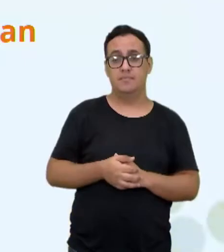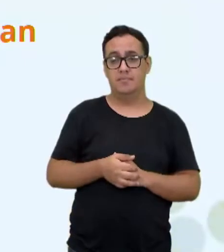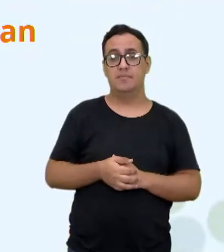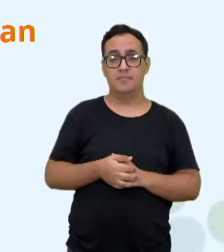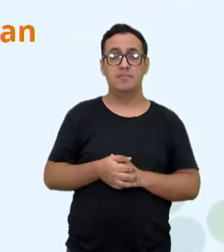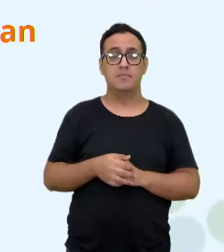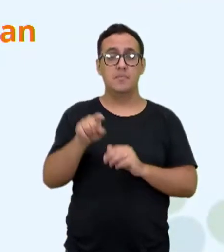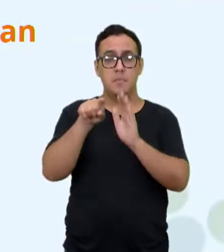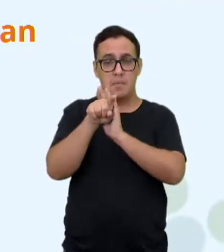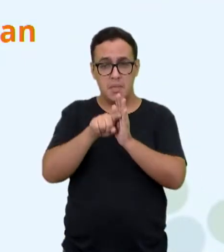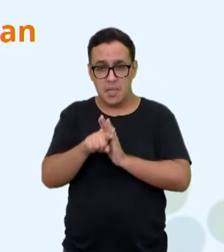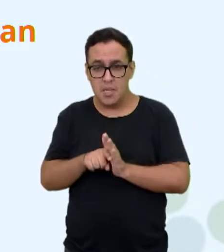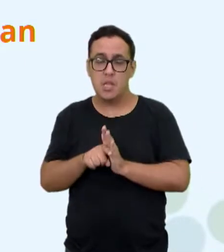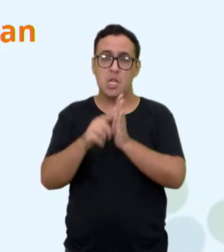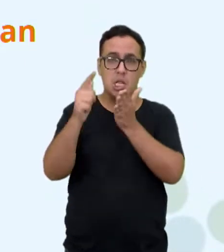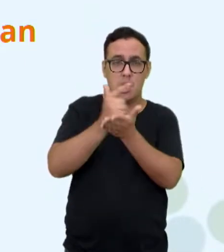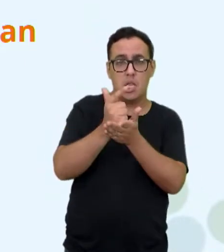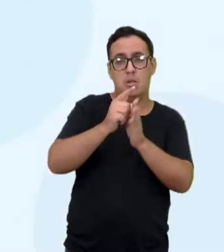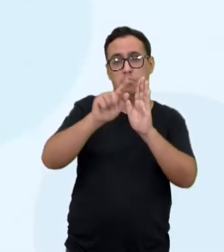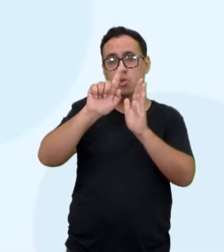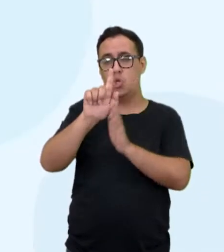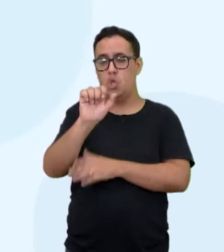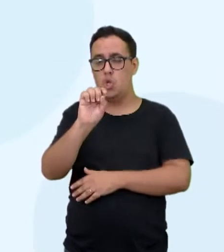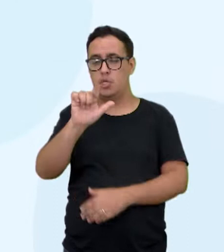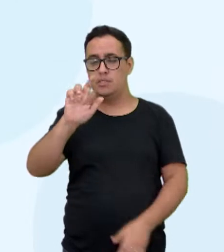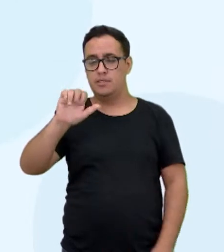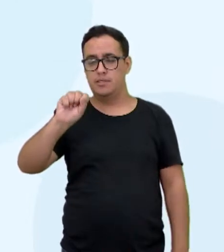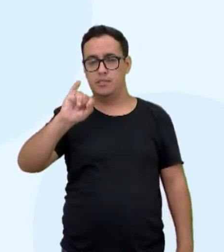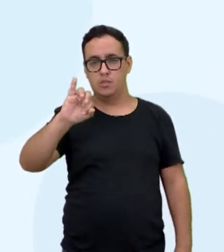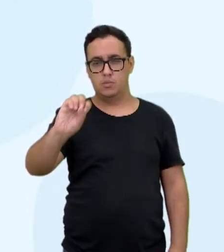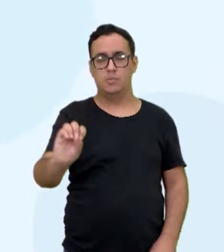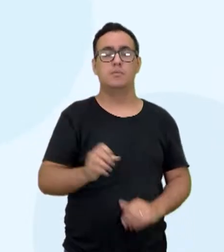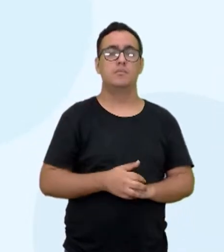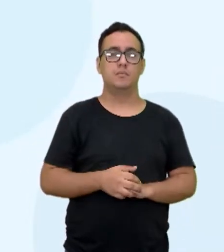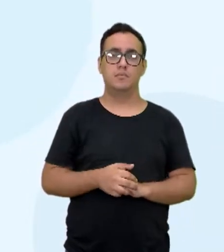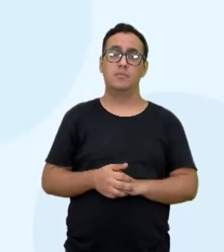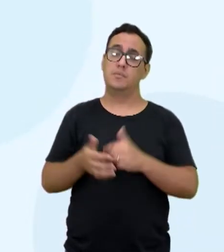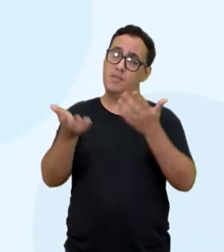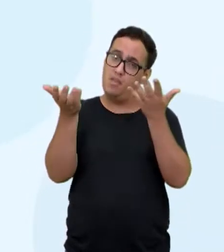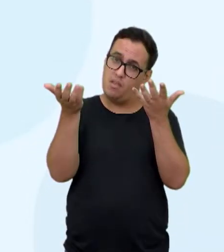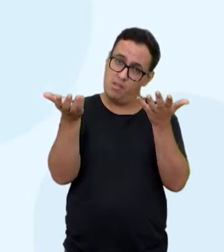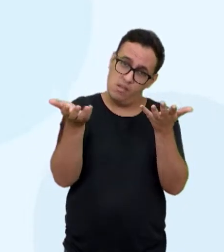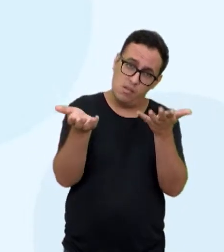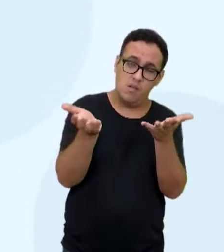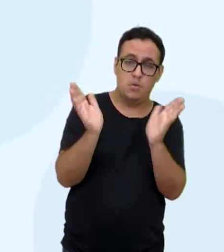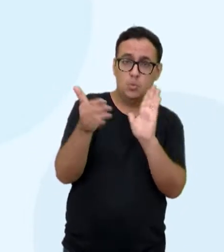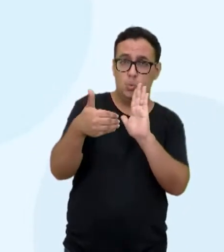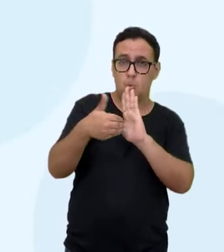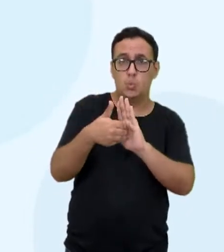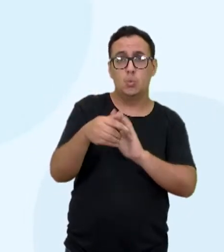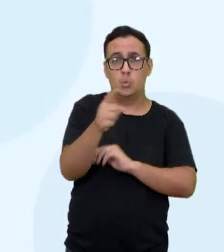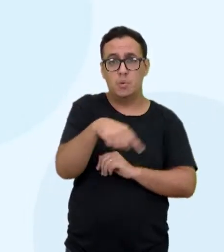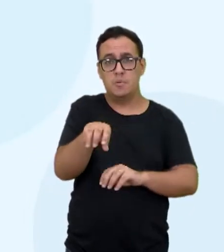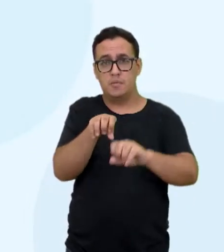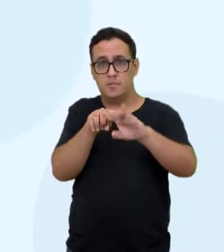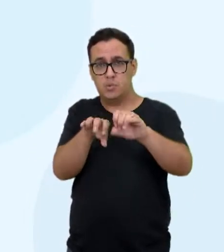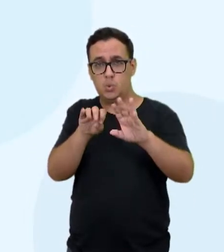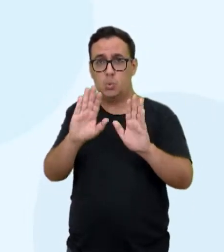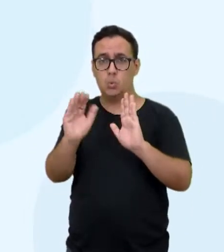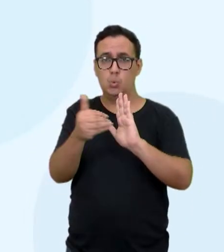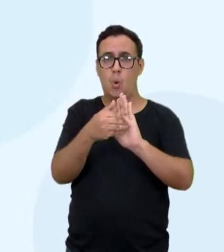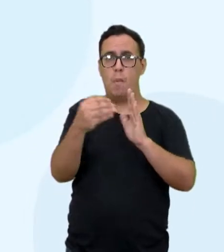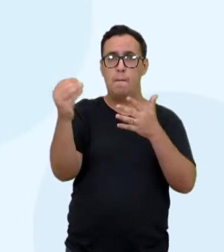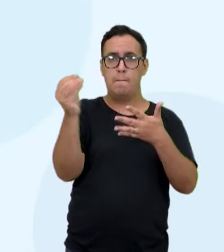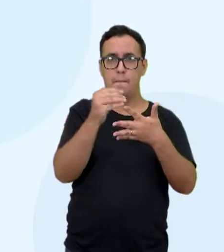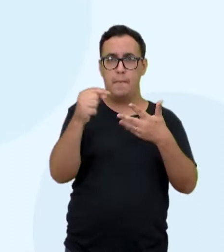Pesquisa Bibliográfica, Glossário. E aí, como todas as aulas do nosso componente, a gente